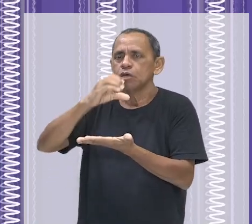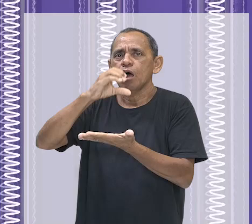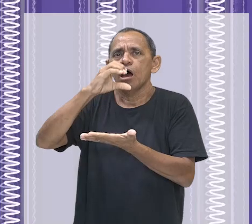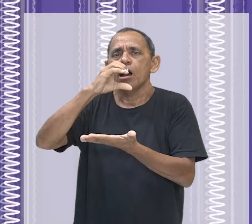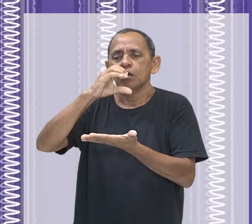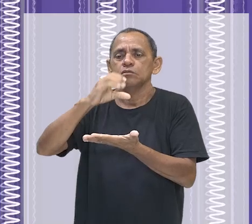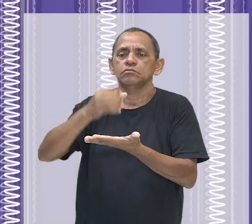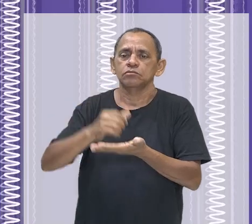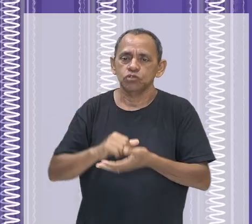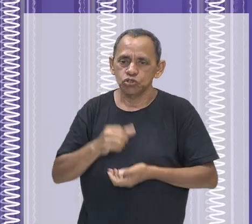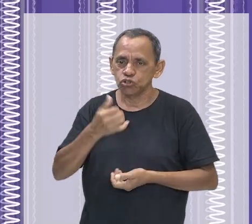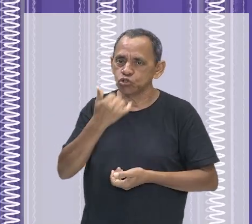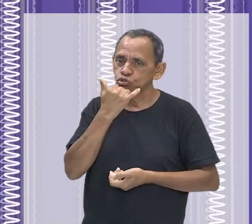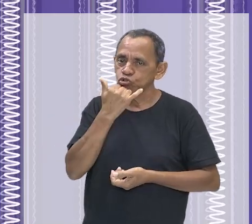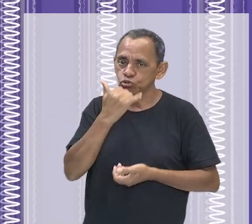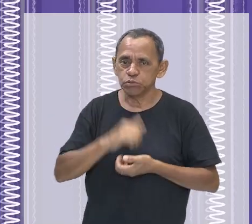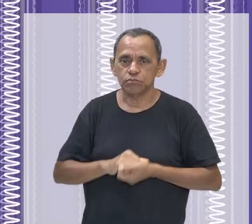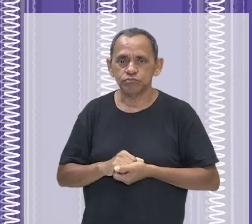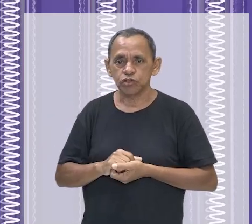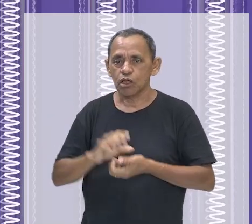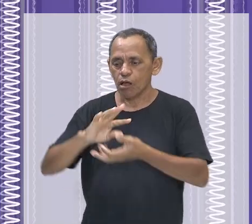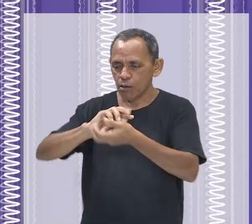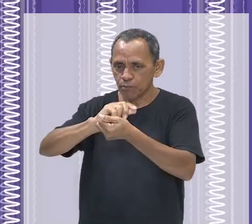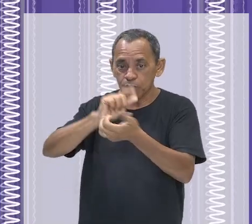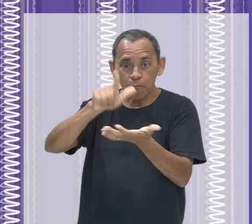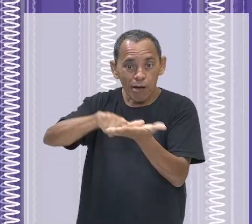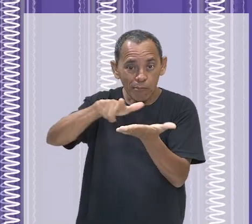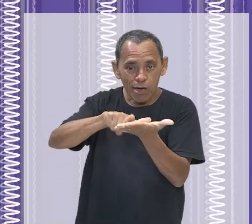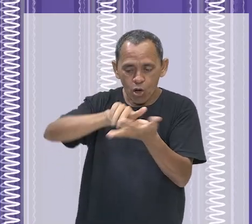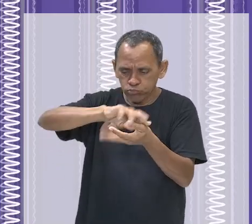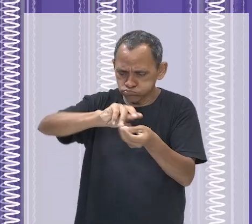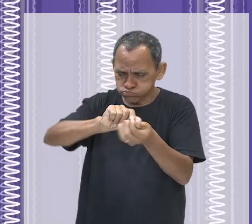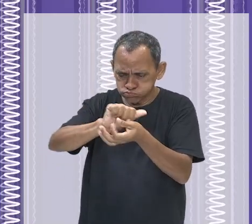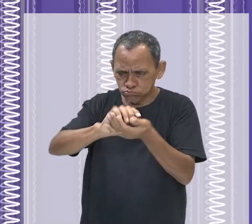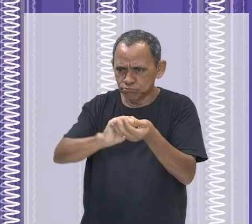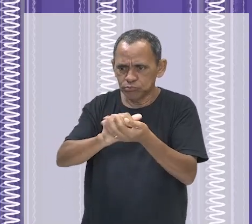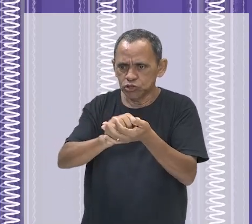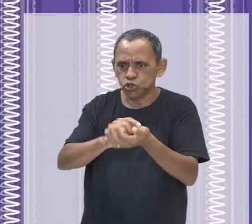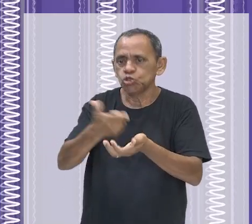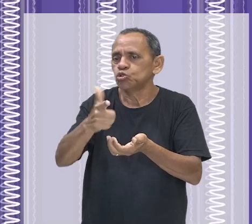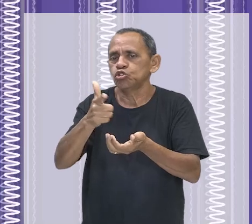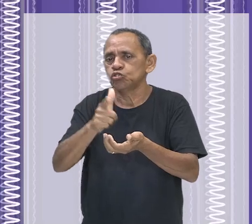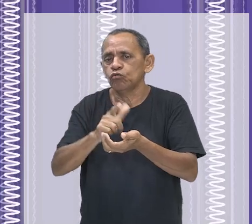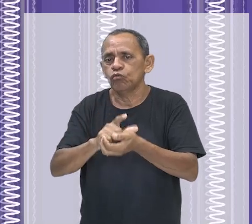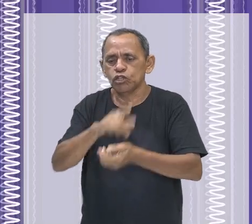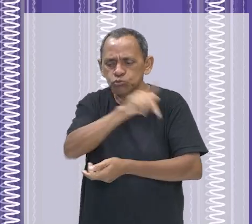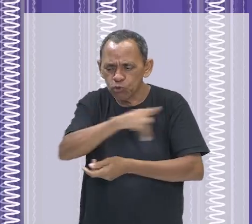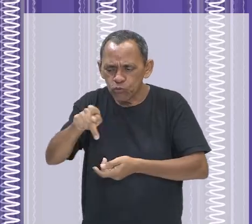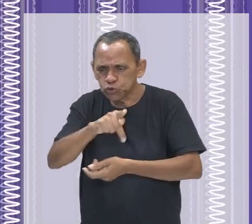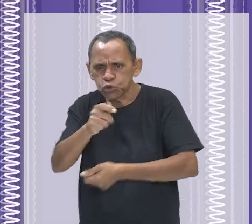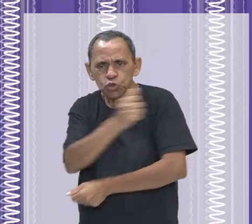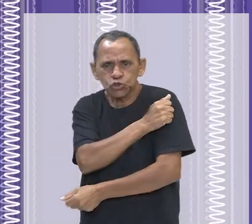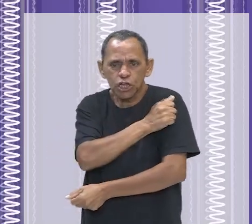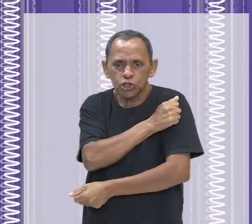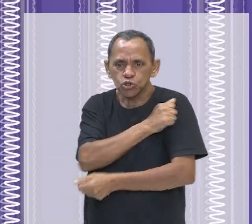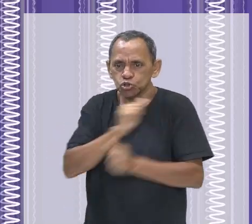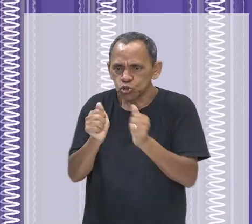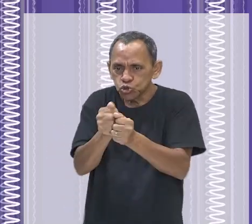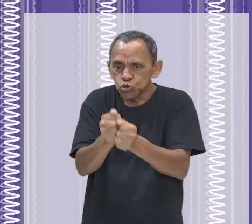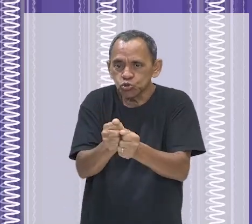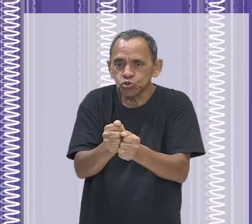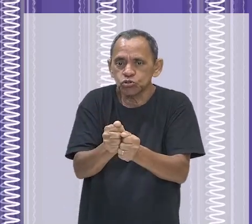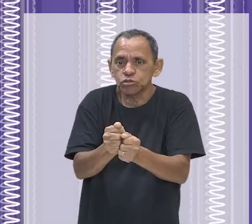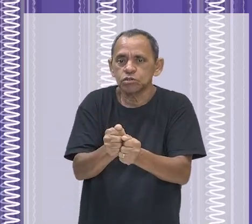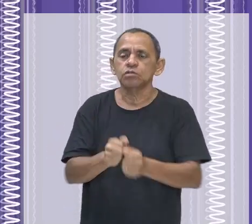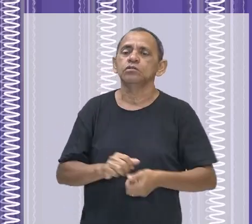papel, e tivesse vários professores e alunos ao teu redor. Aí você, é claro, ia